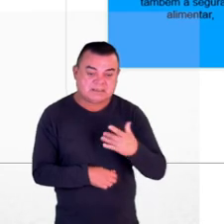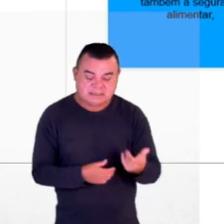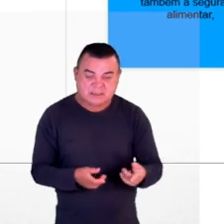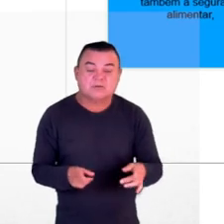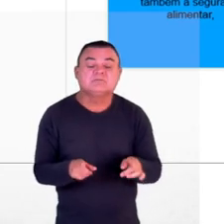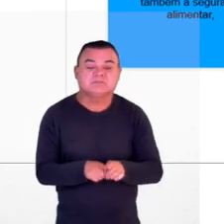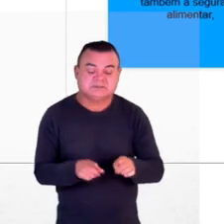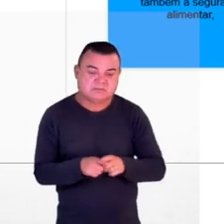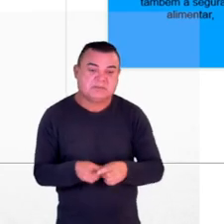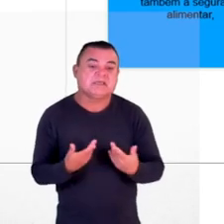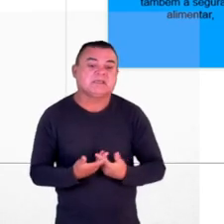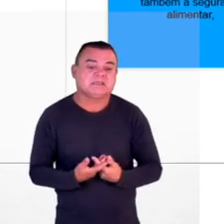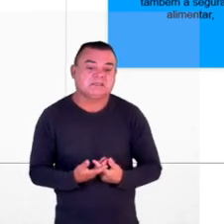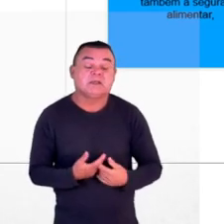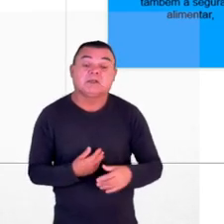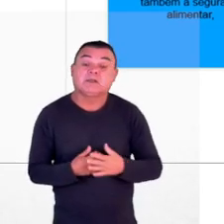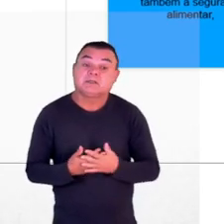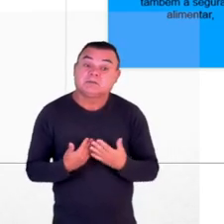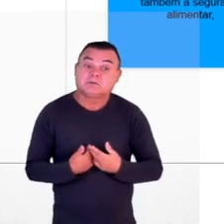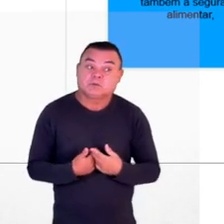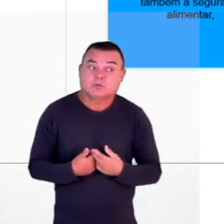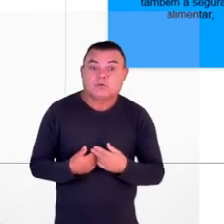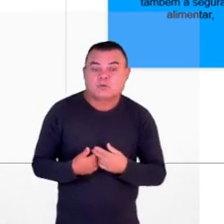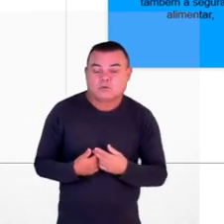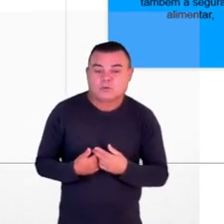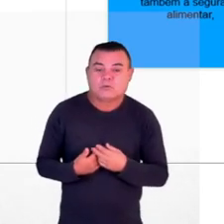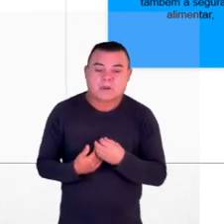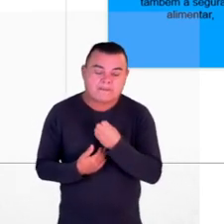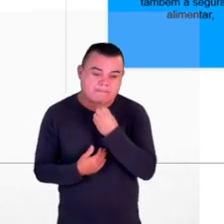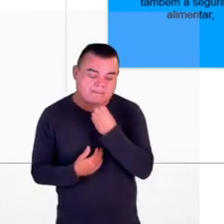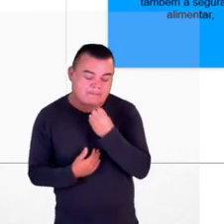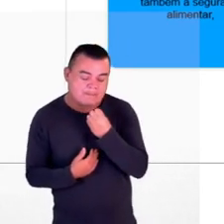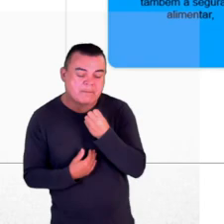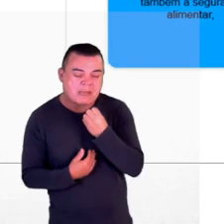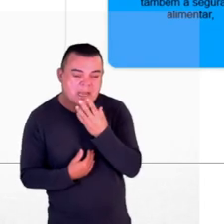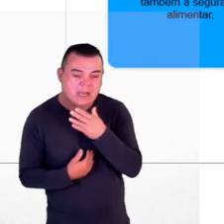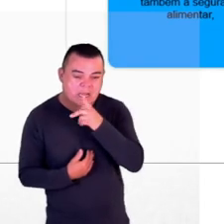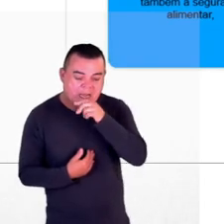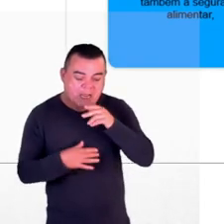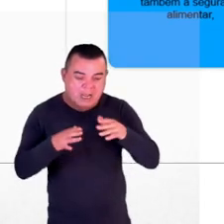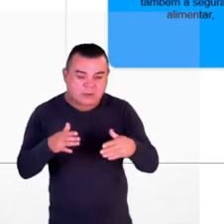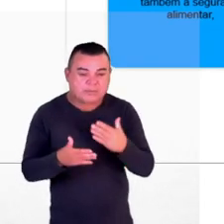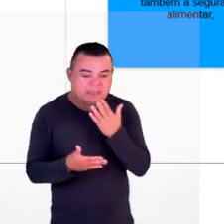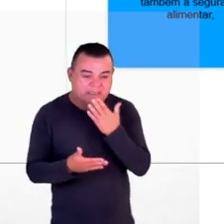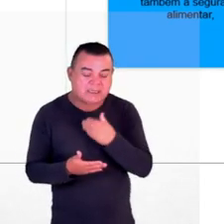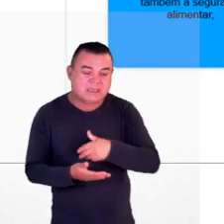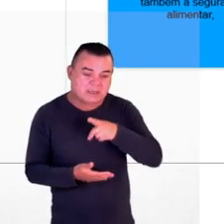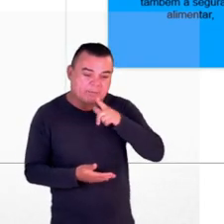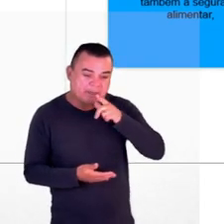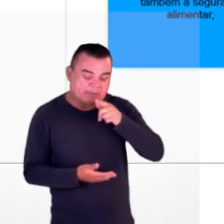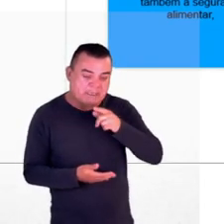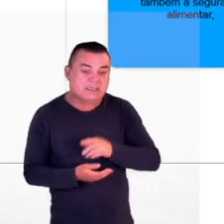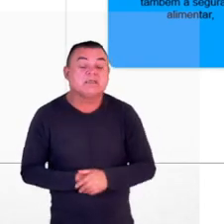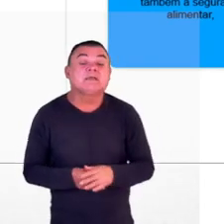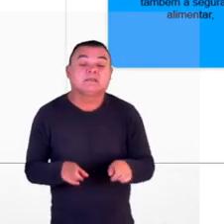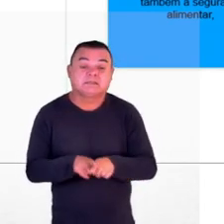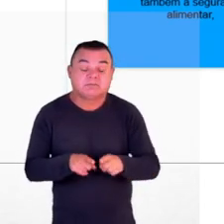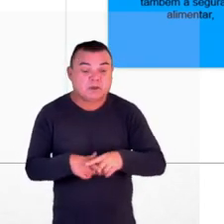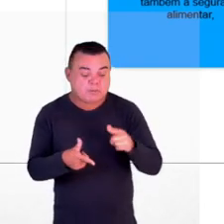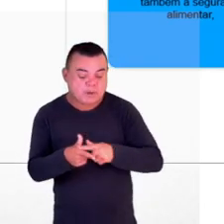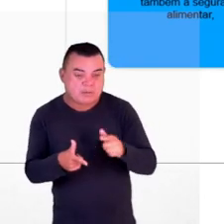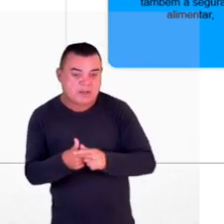água né então eles tinha um problema muito sério de escassez de água na comunidade e de alimentos e com a o